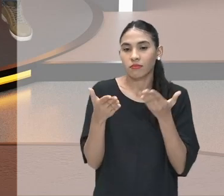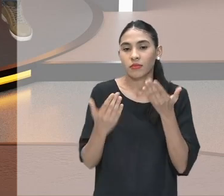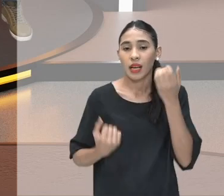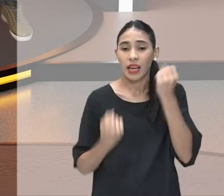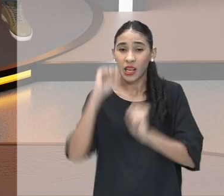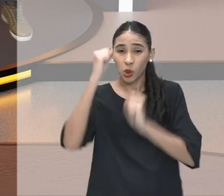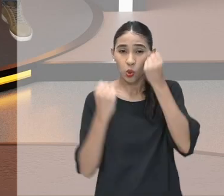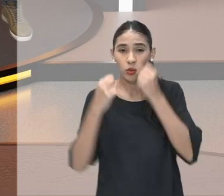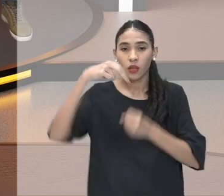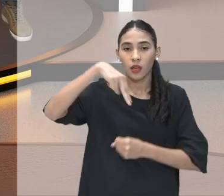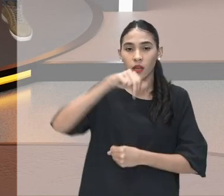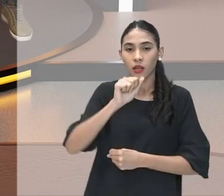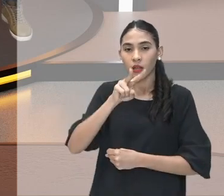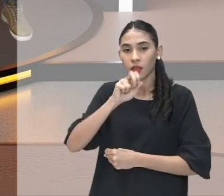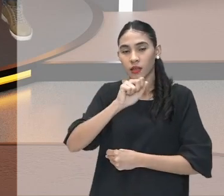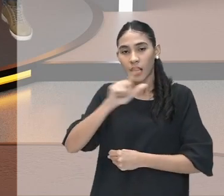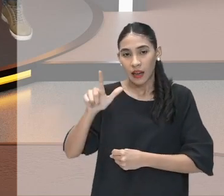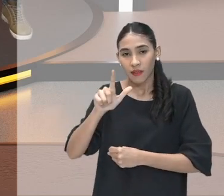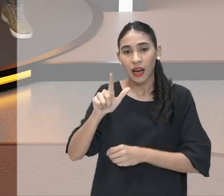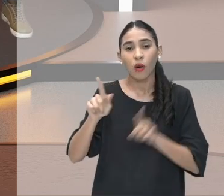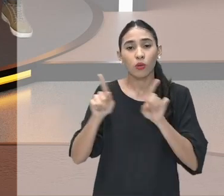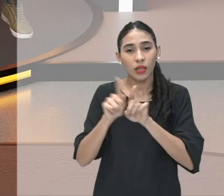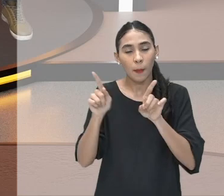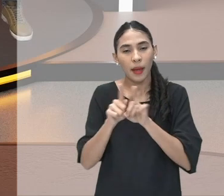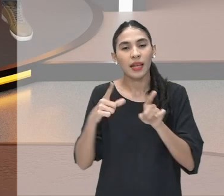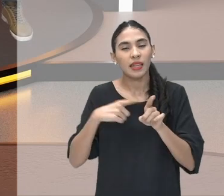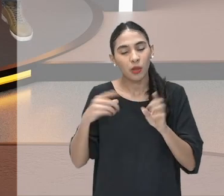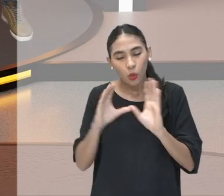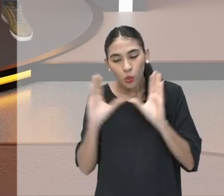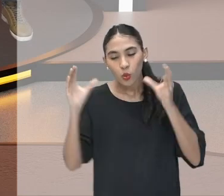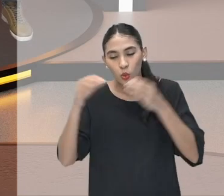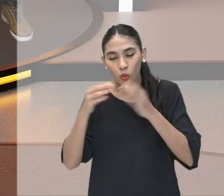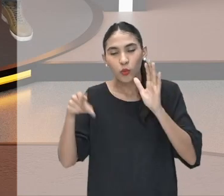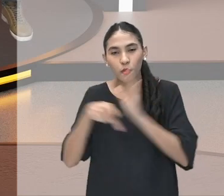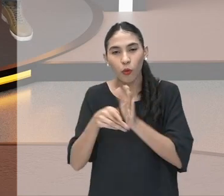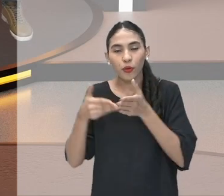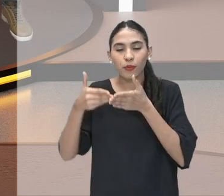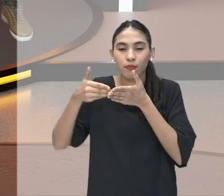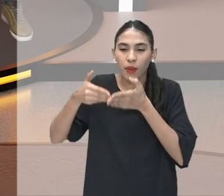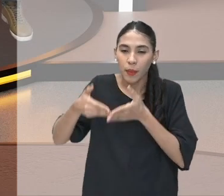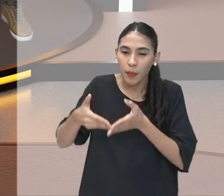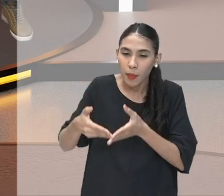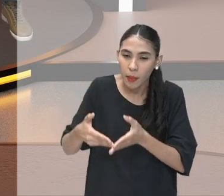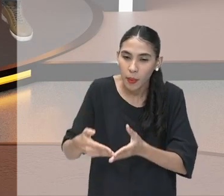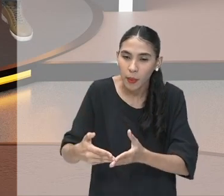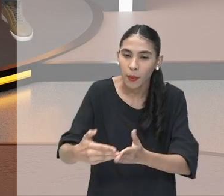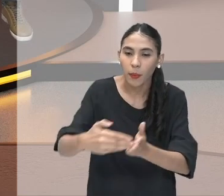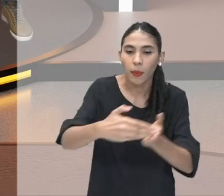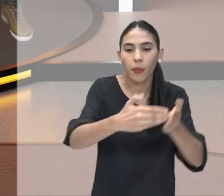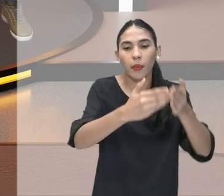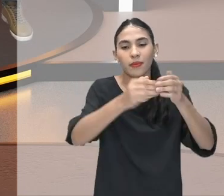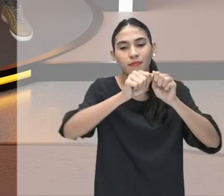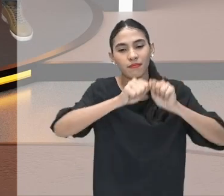naval, ela vai ter uma frota mercante muito grande que vai conseguir ampliar, né, as